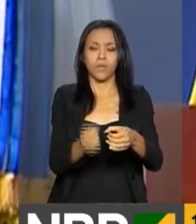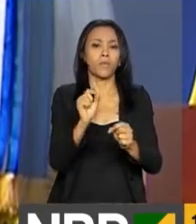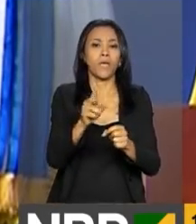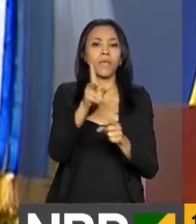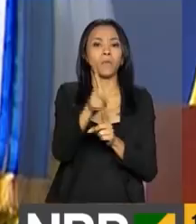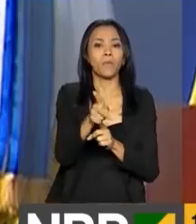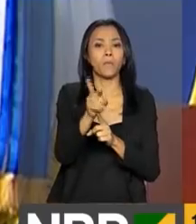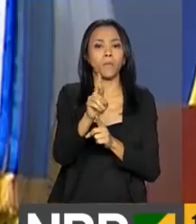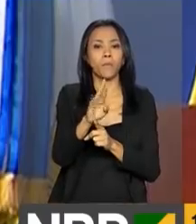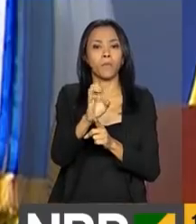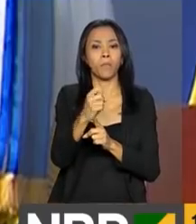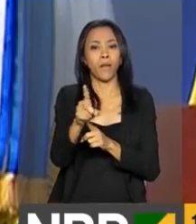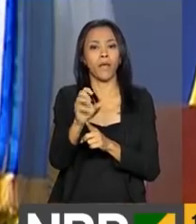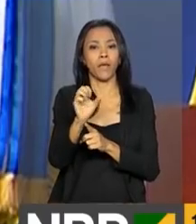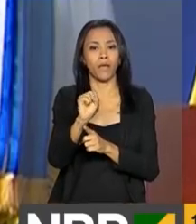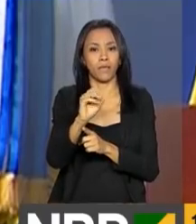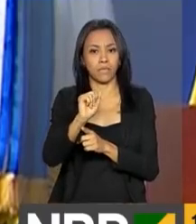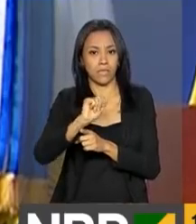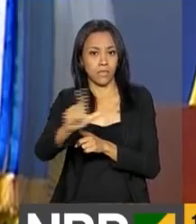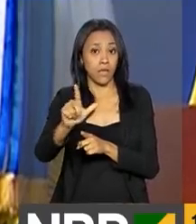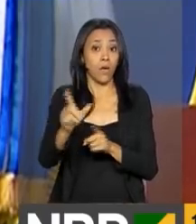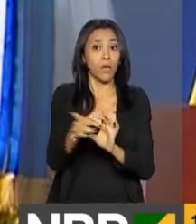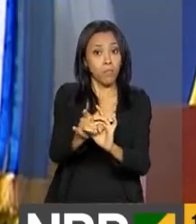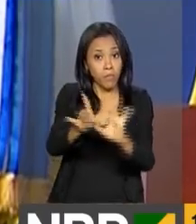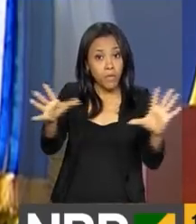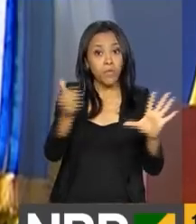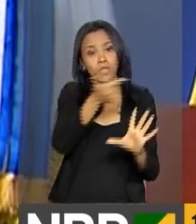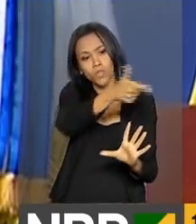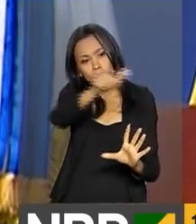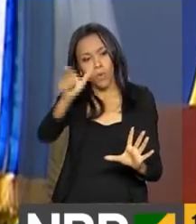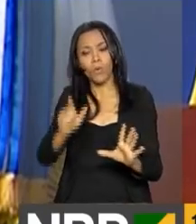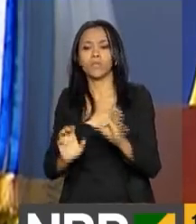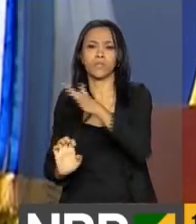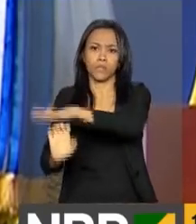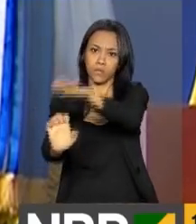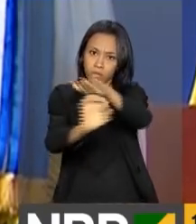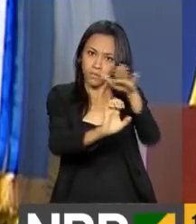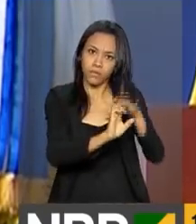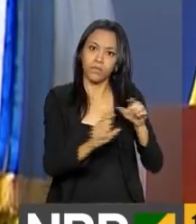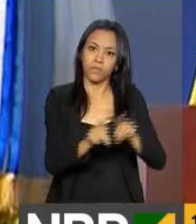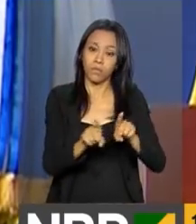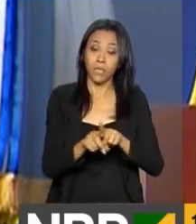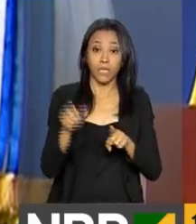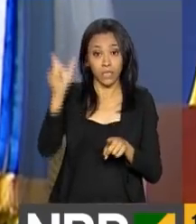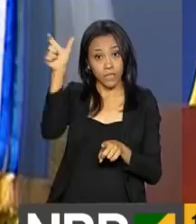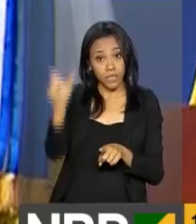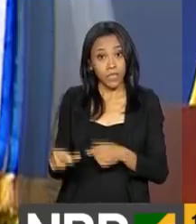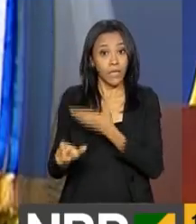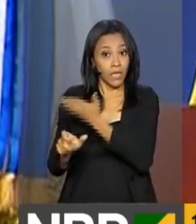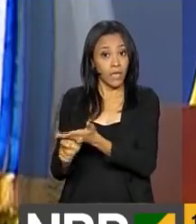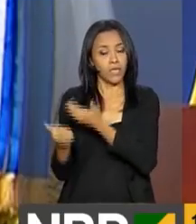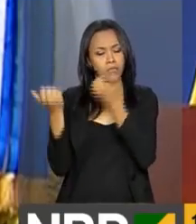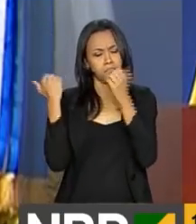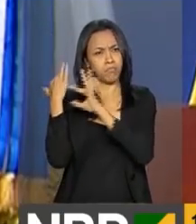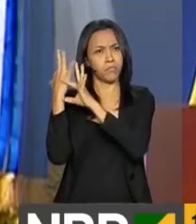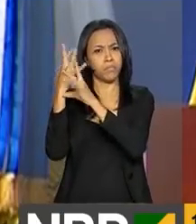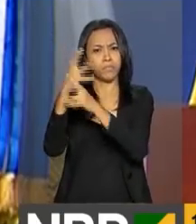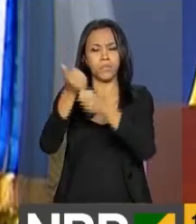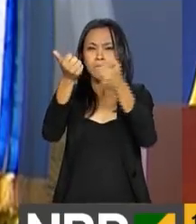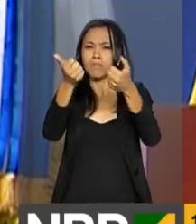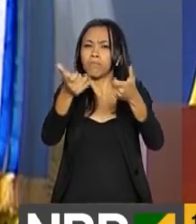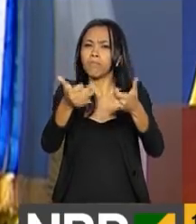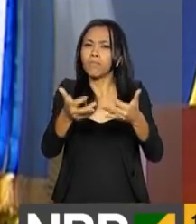porque permite concessões e privatizações as mais variadas, né, o Raul acabou fazendo um relato